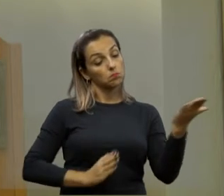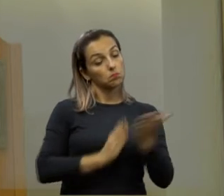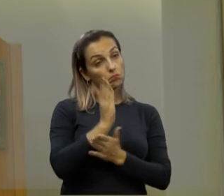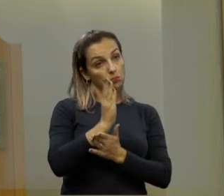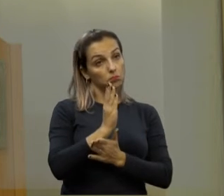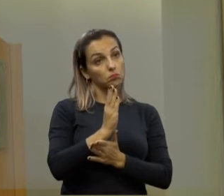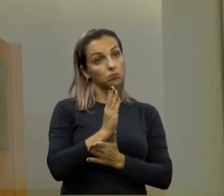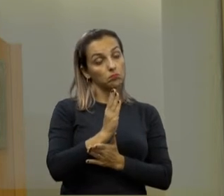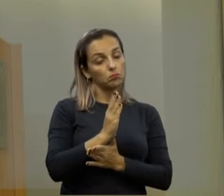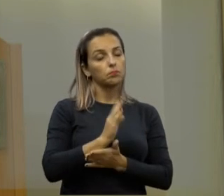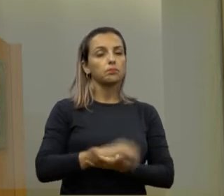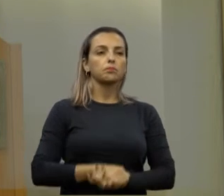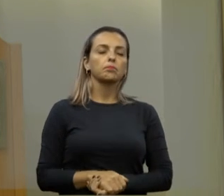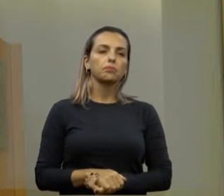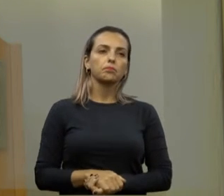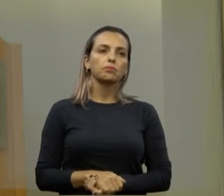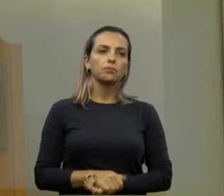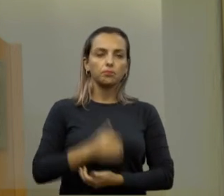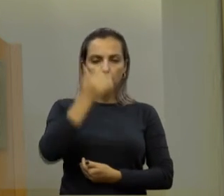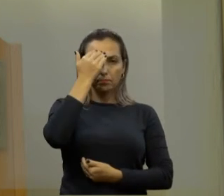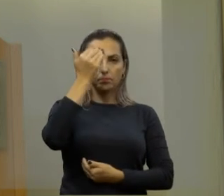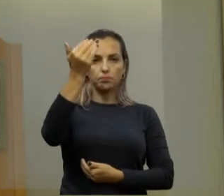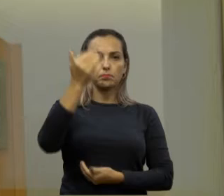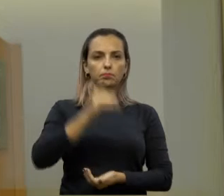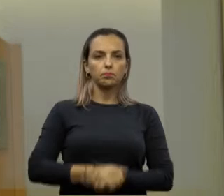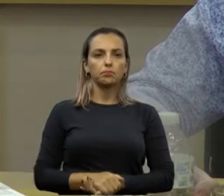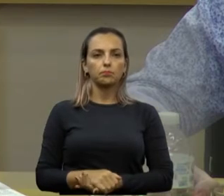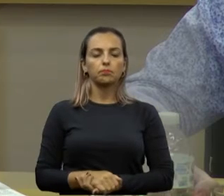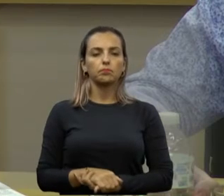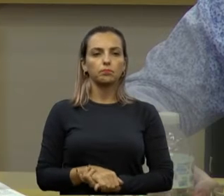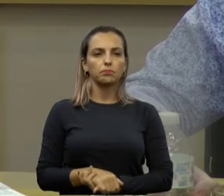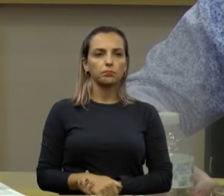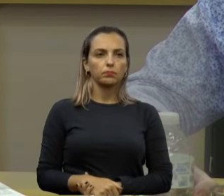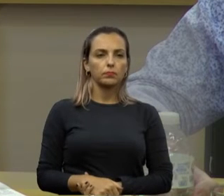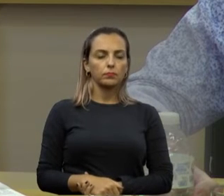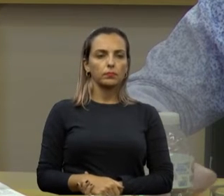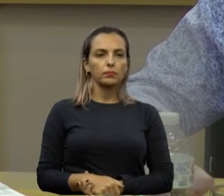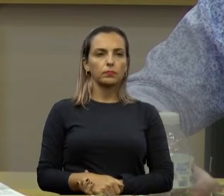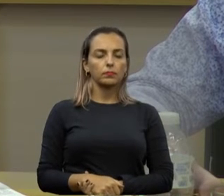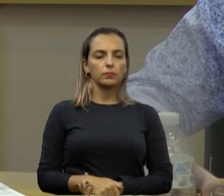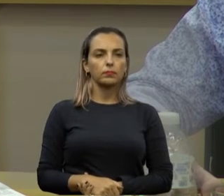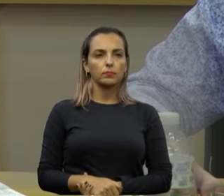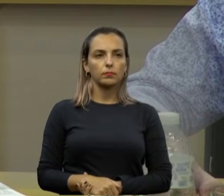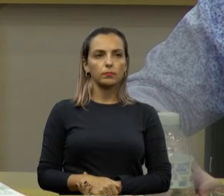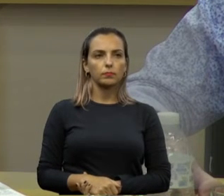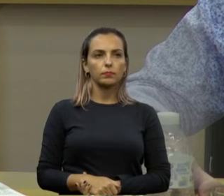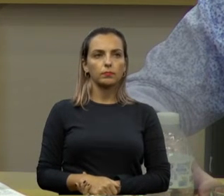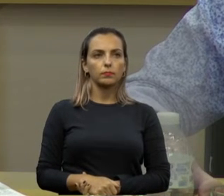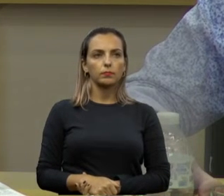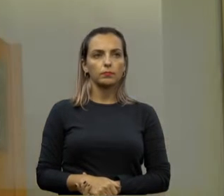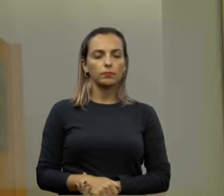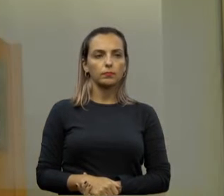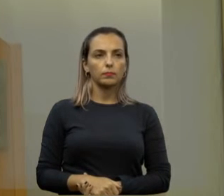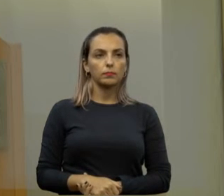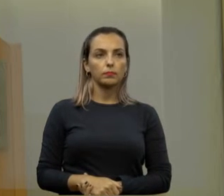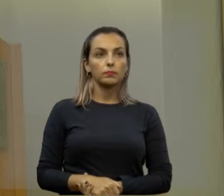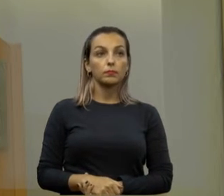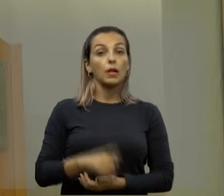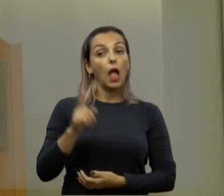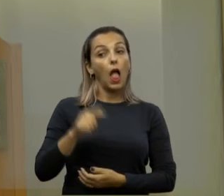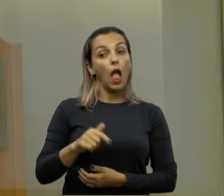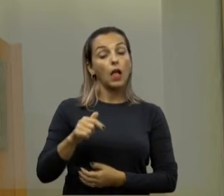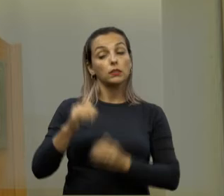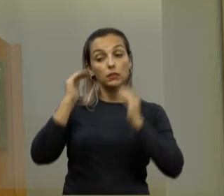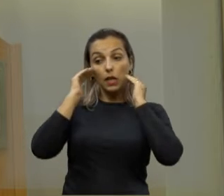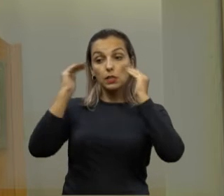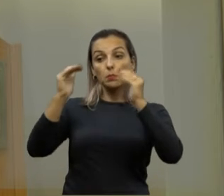plano na sua integralidade muito obrigada e obrigado Vereador só para concluir presente I respeito